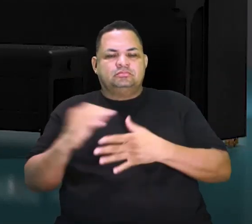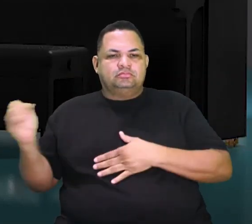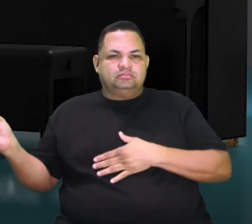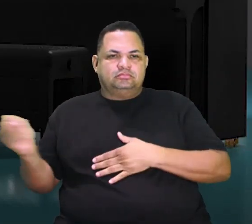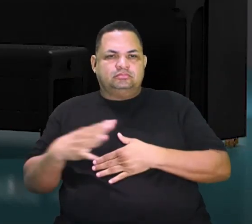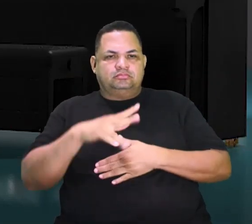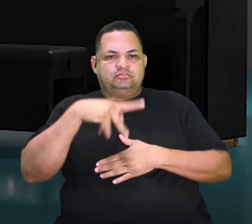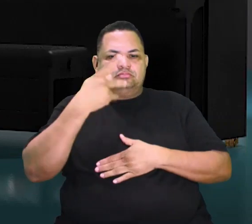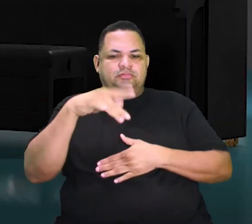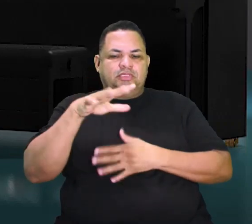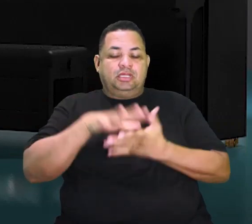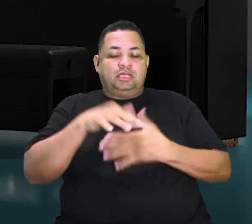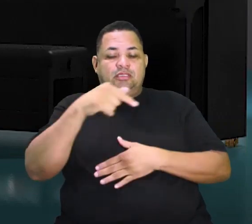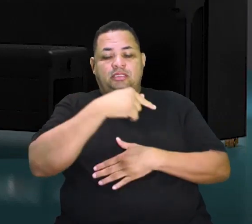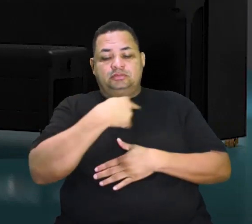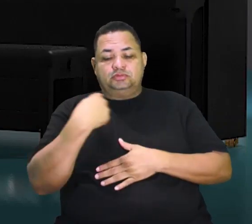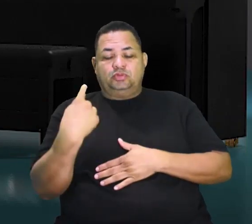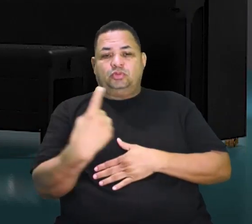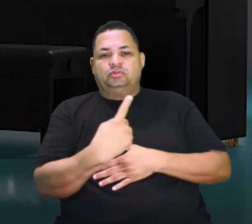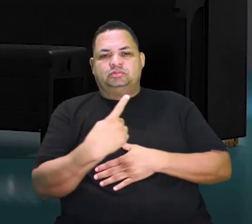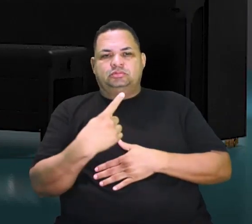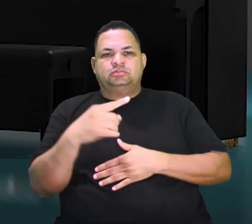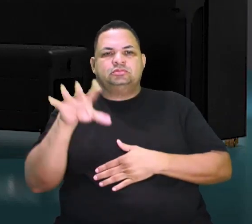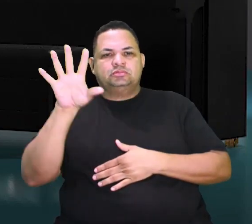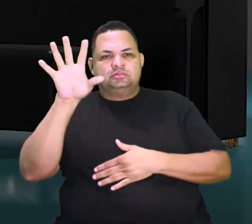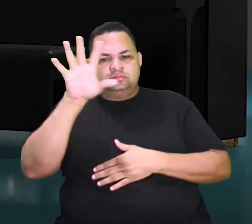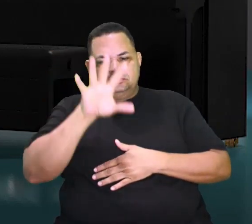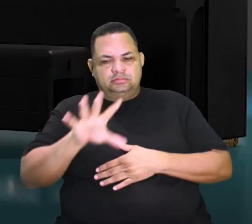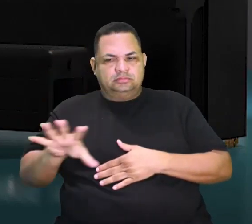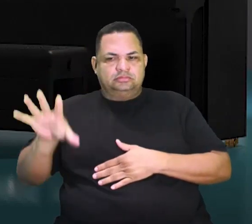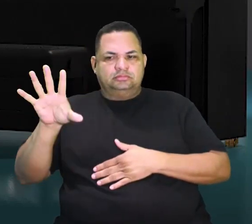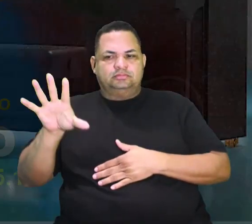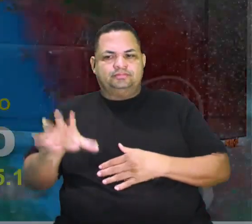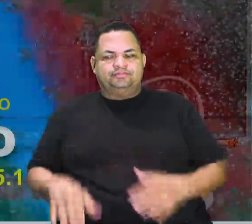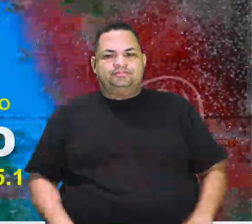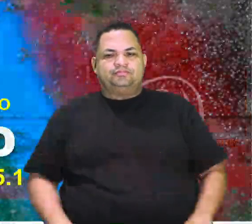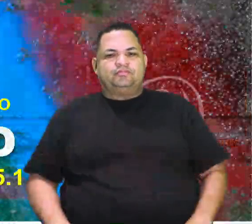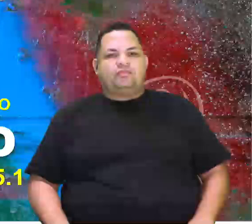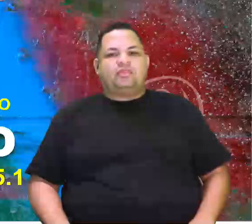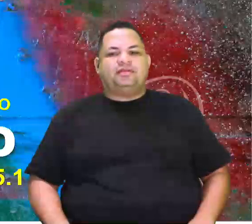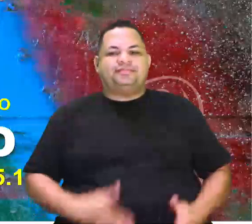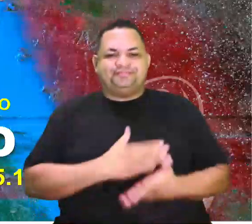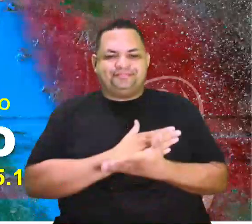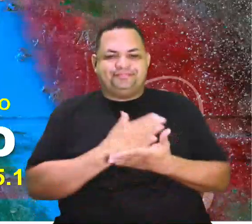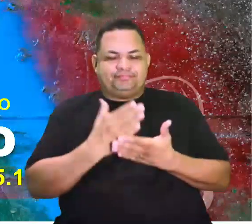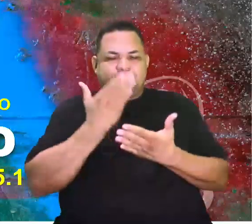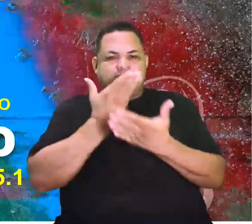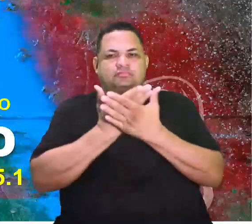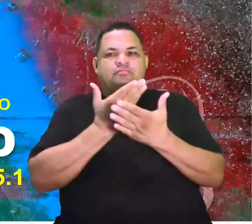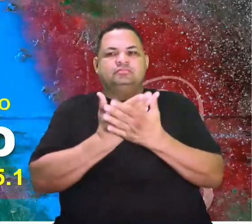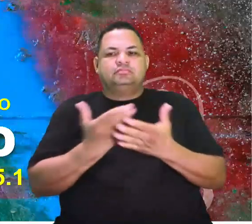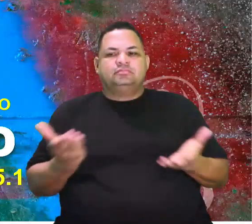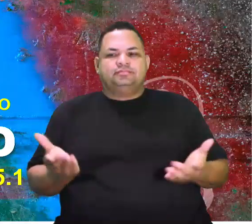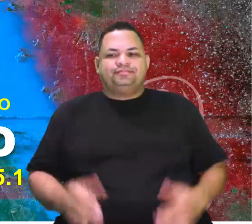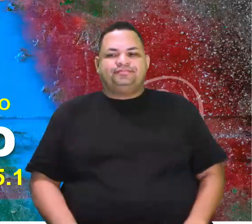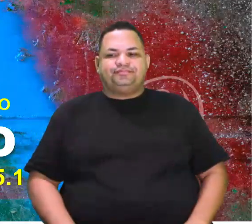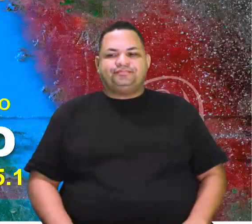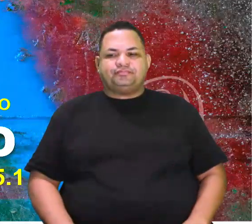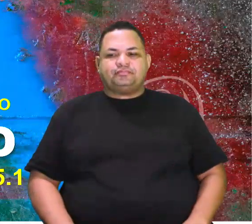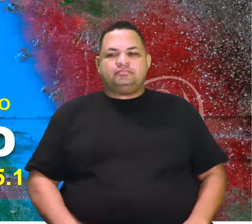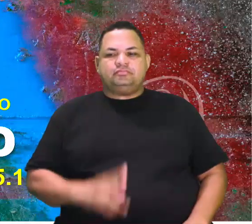pouco dos artistas da nossa região. Vamos então dar início à nossa aula. Muito bem,